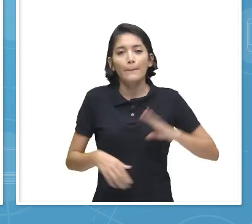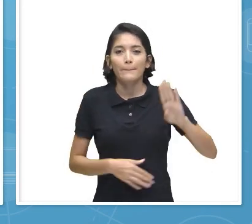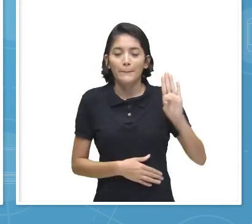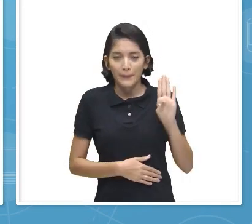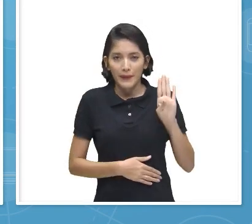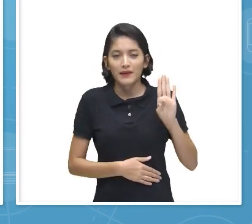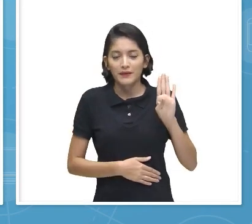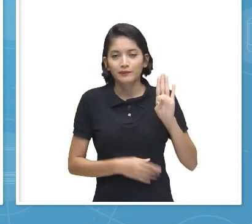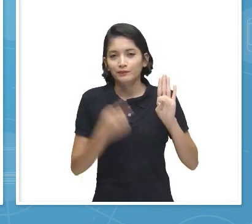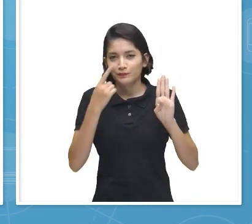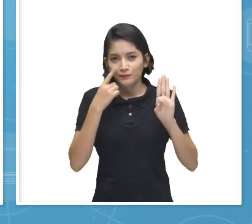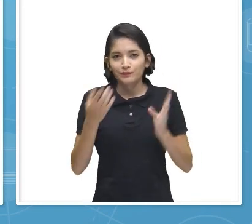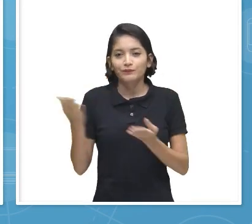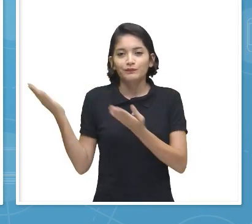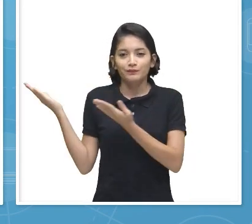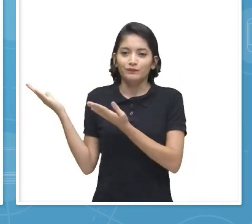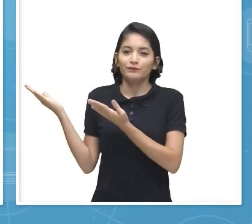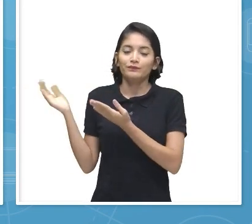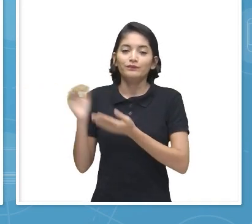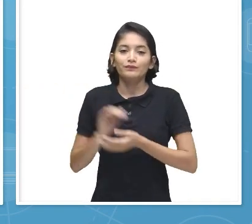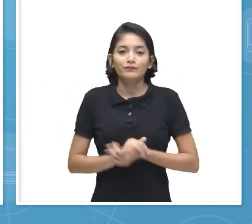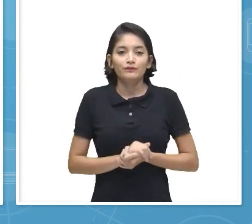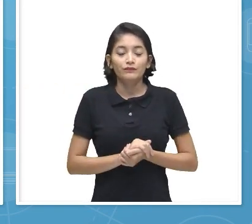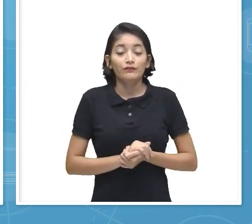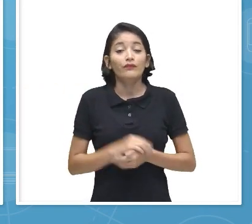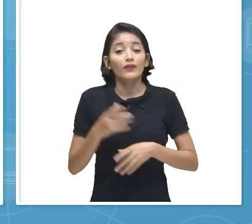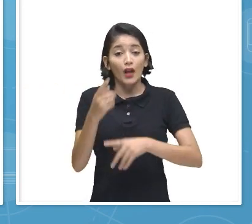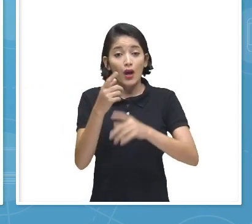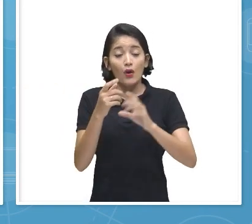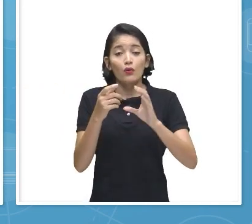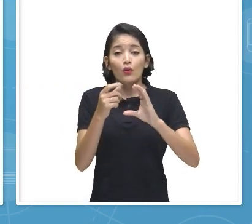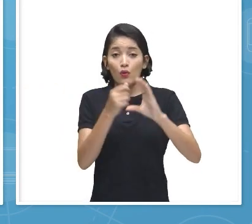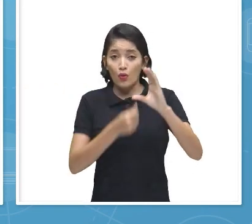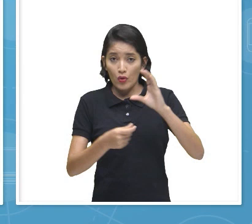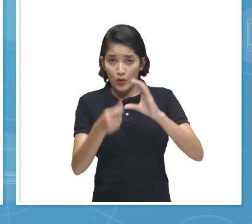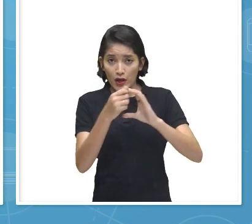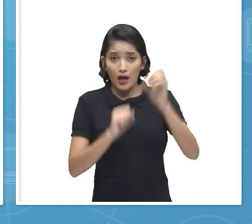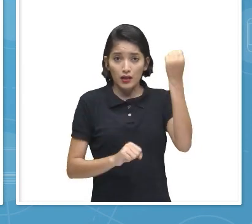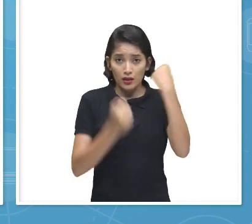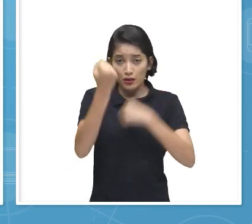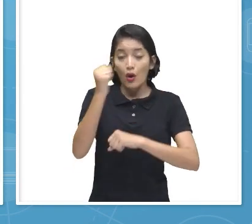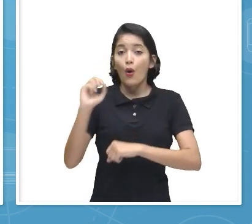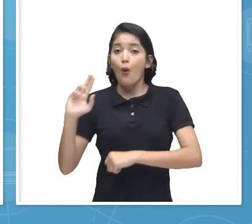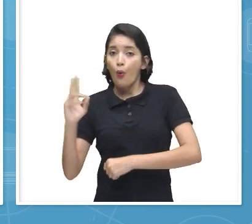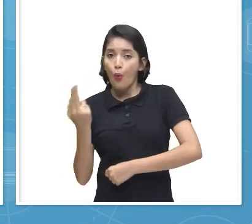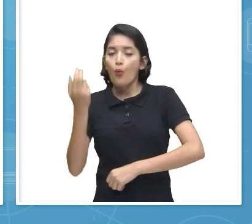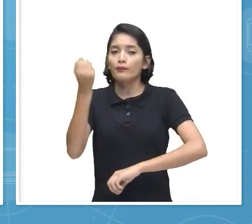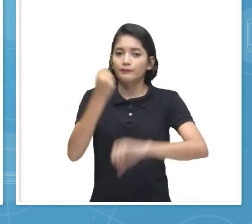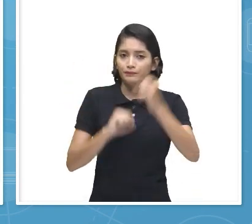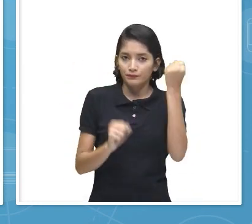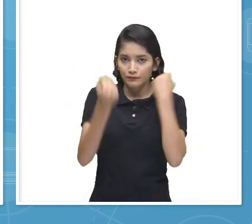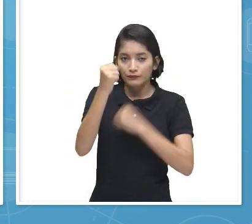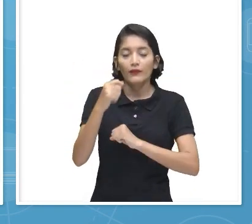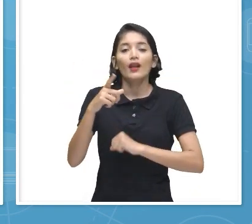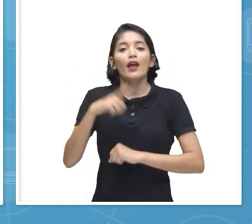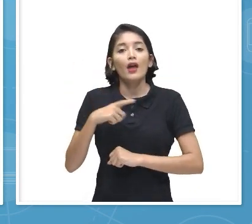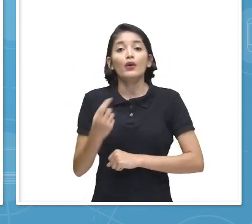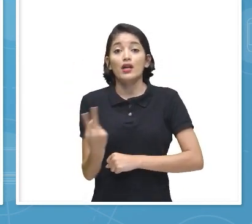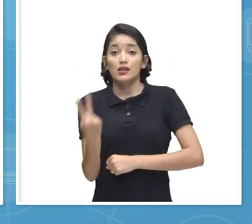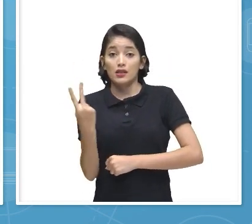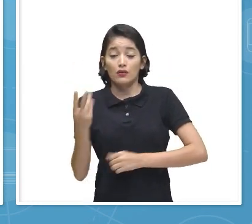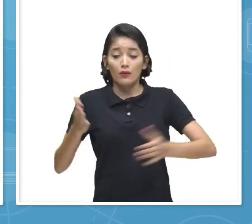como a gente já vai vendo no nosso gabarito. O capitalismo industrial ou industrialismo corresponde à segunda fase